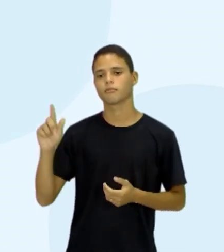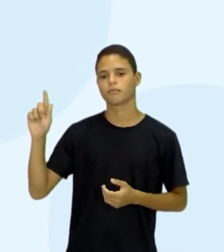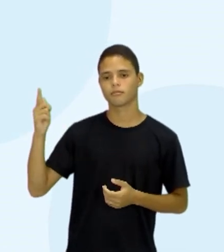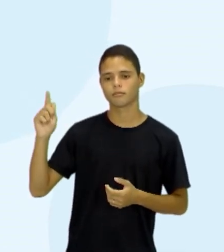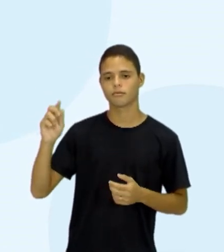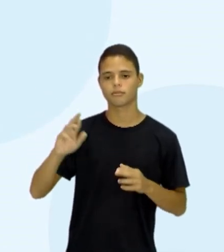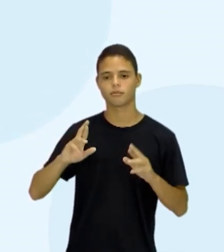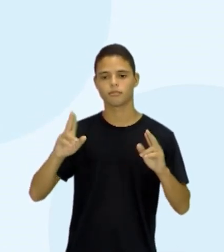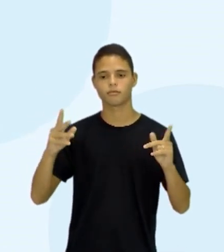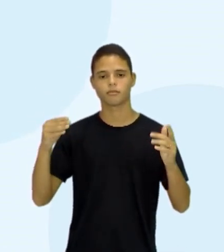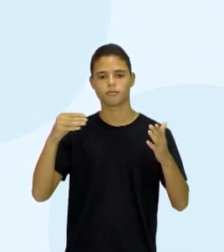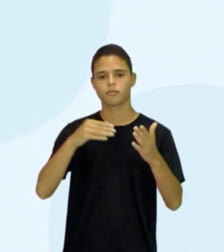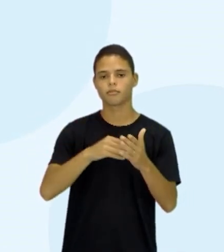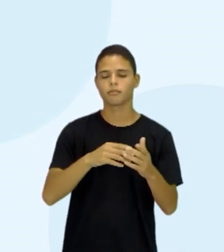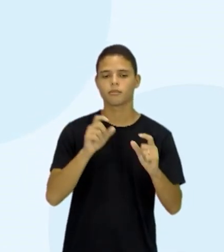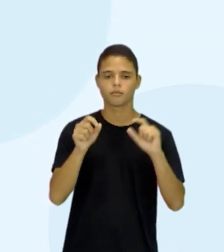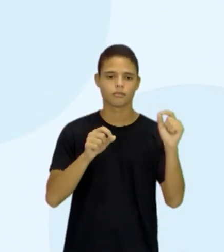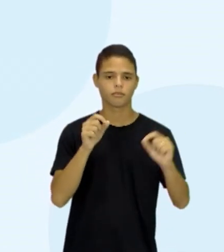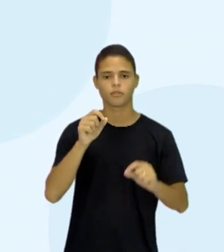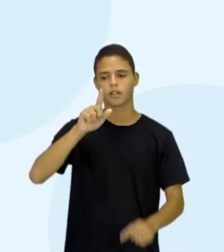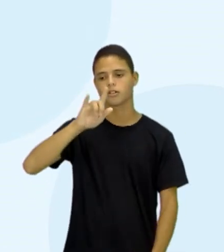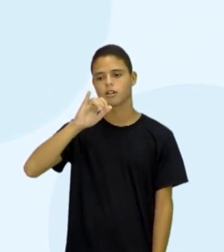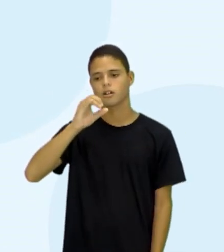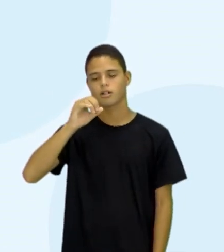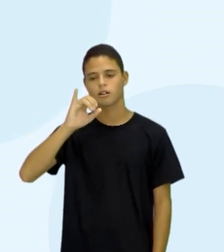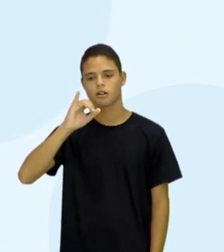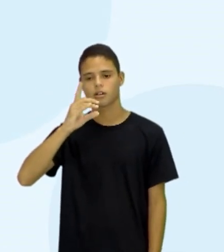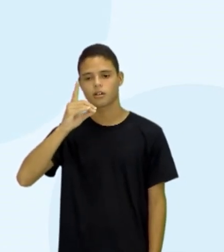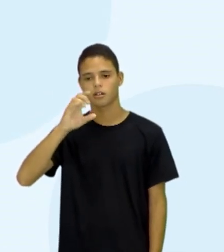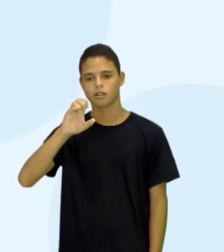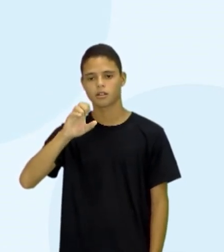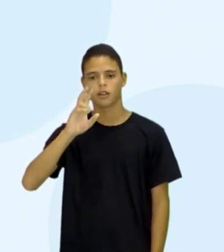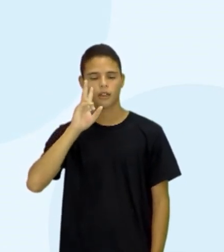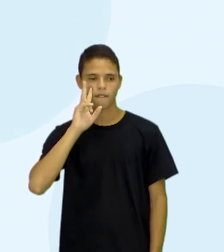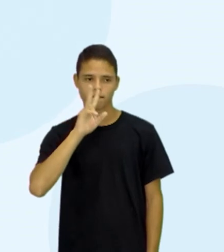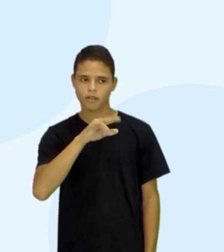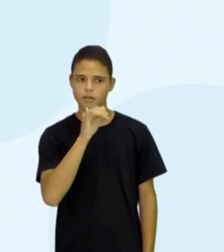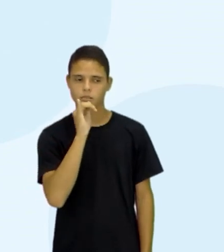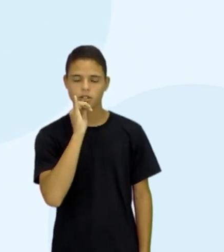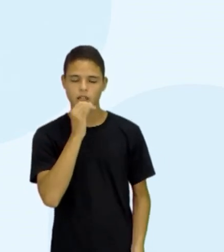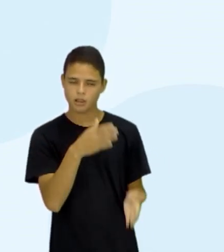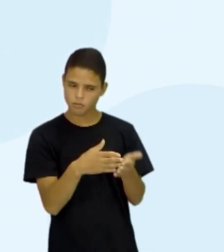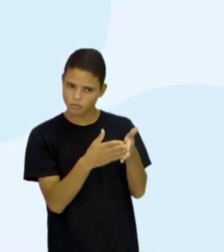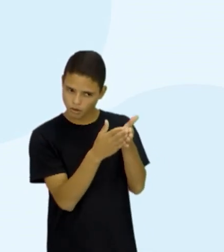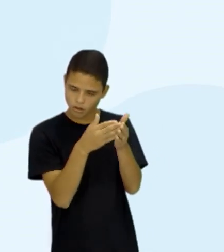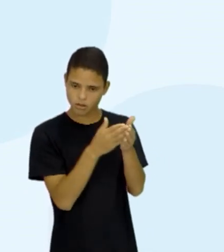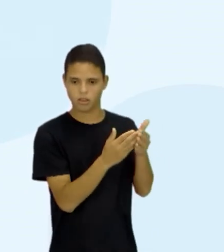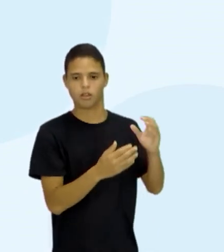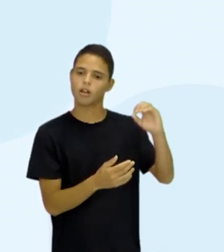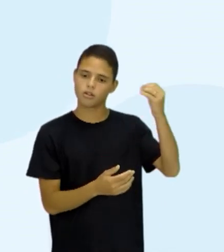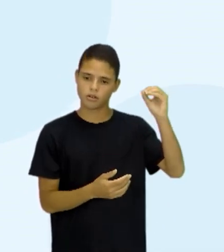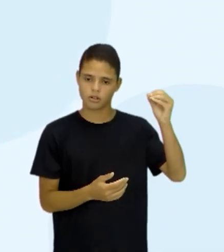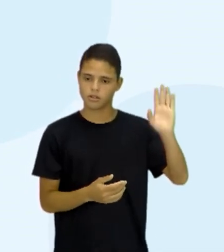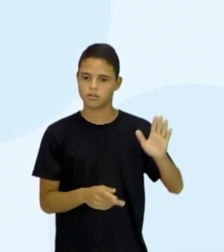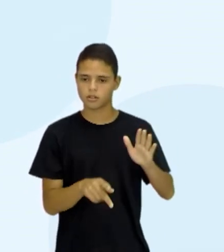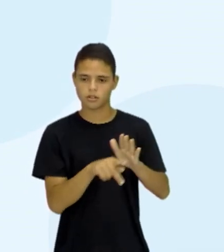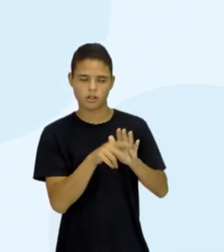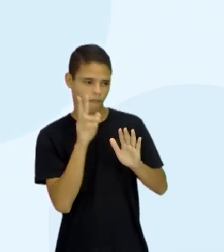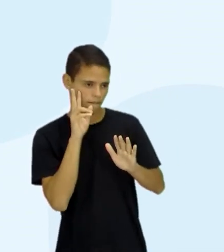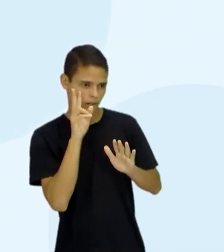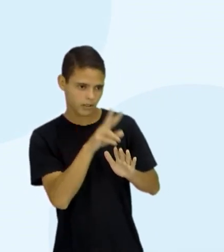diferentes que levaram ao modelo geóide. A vista de uma embarcação, por exemplo, no horizonte, e o experimento